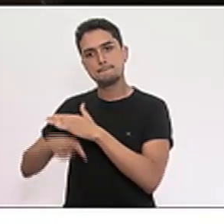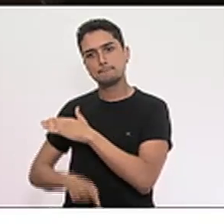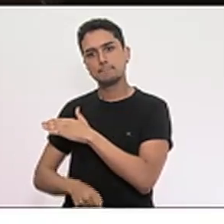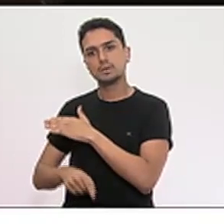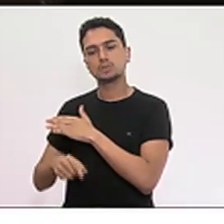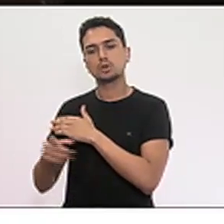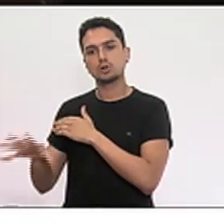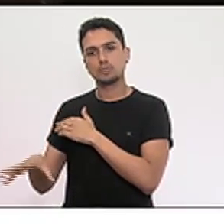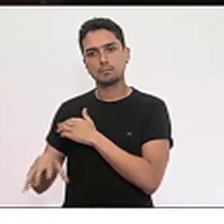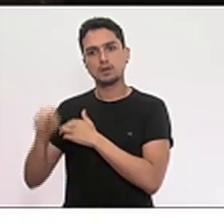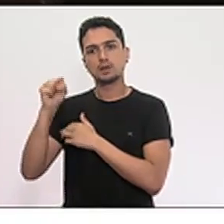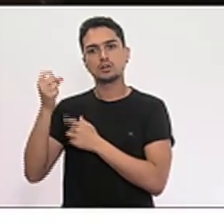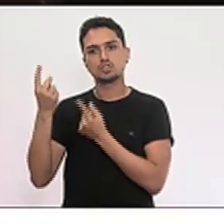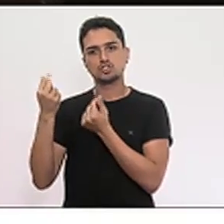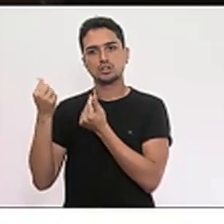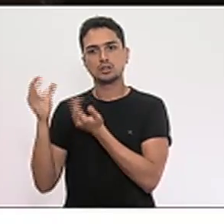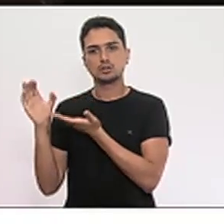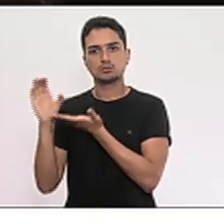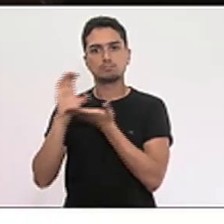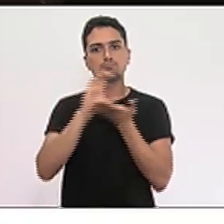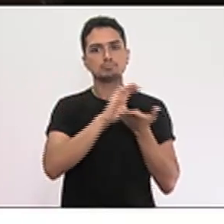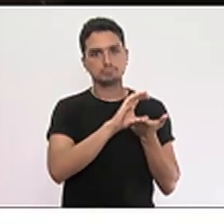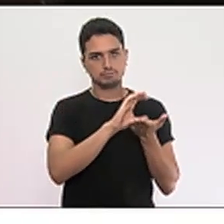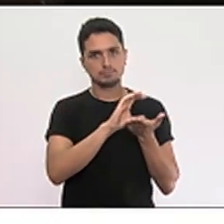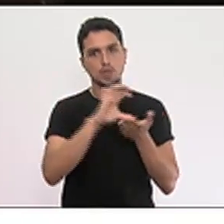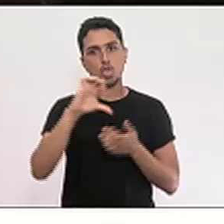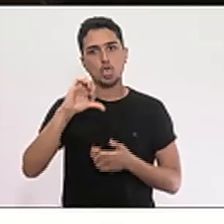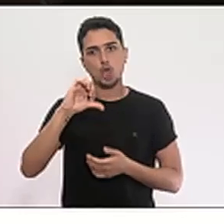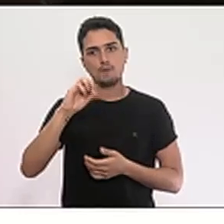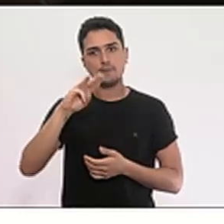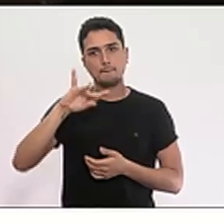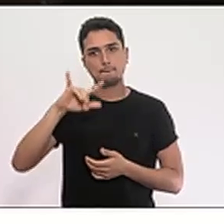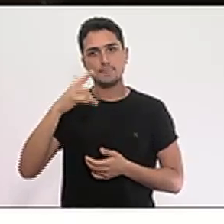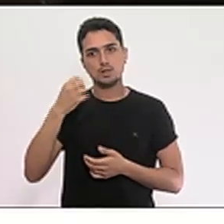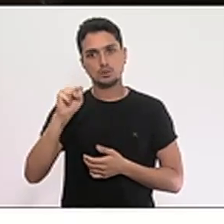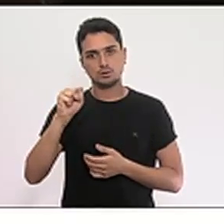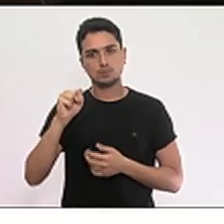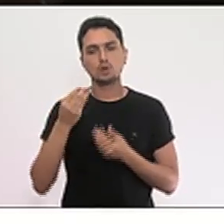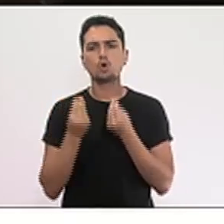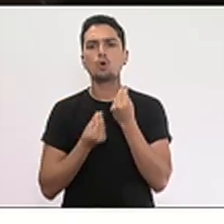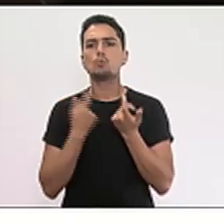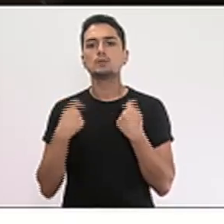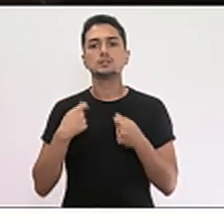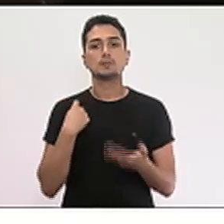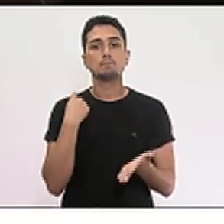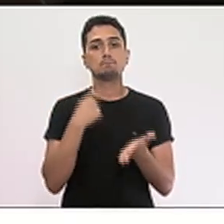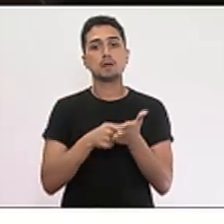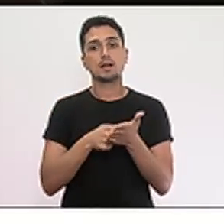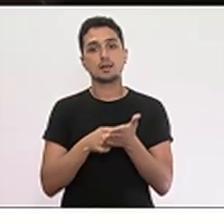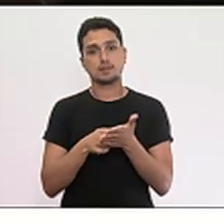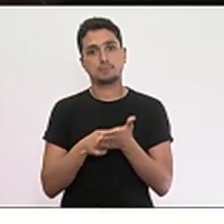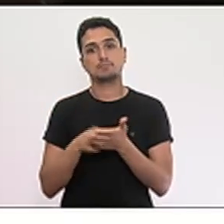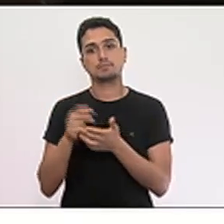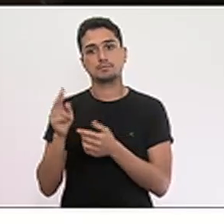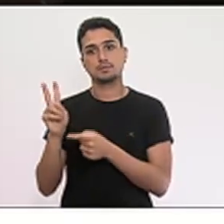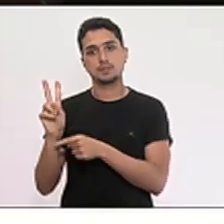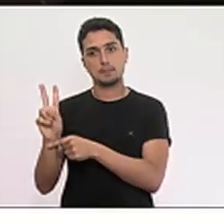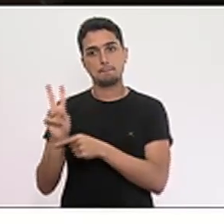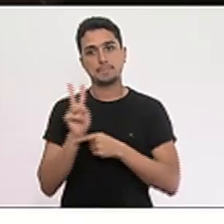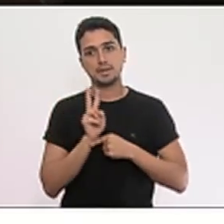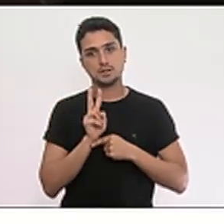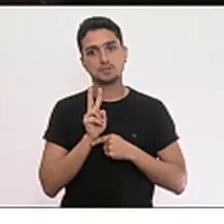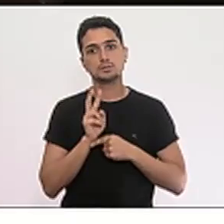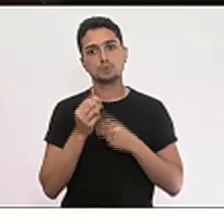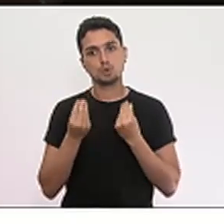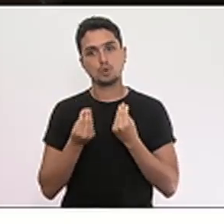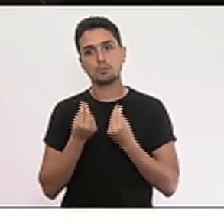de 2,9 bilhões. Agora diz assim: mas nós temos que pagar esse empréstimo agora. Pois bem,